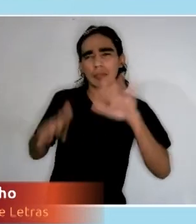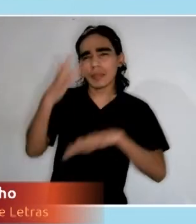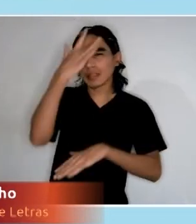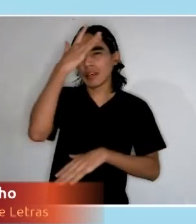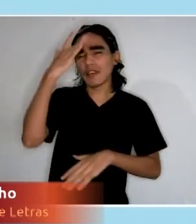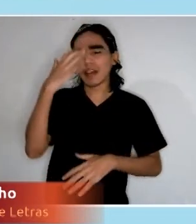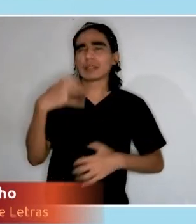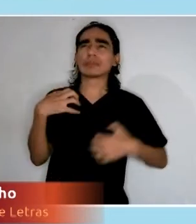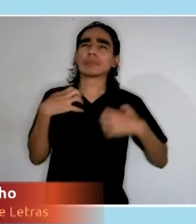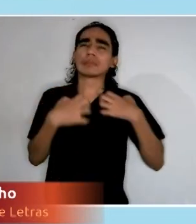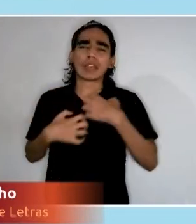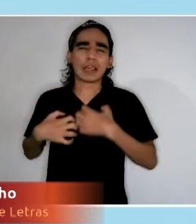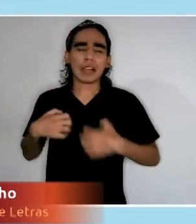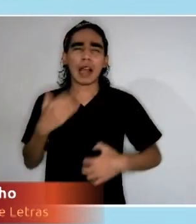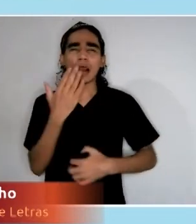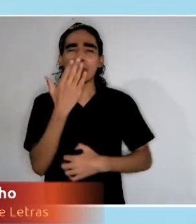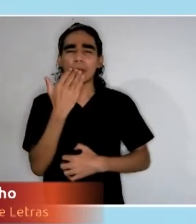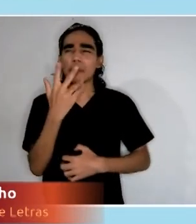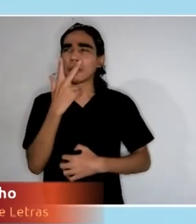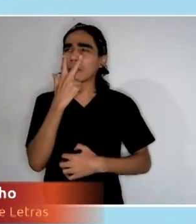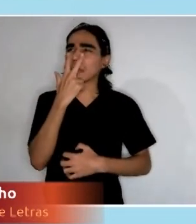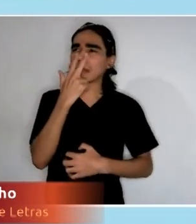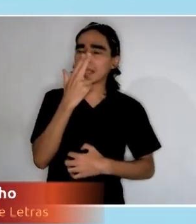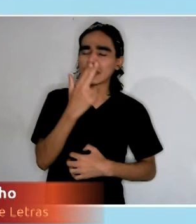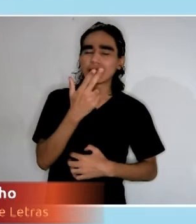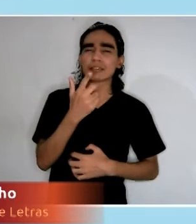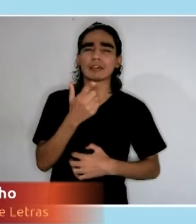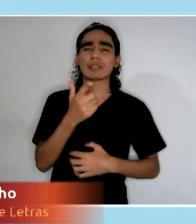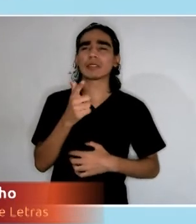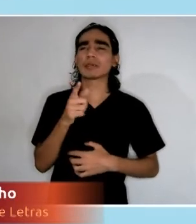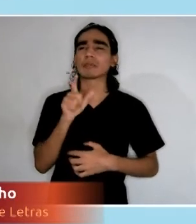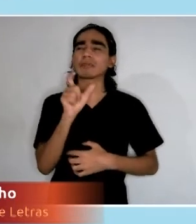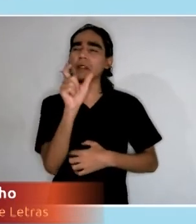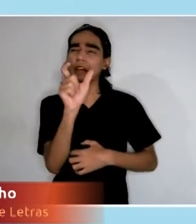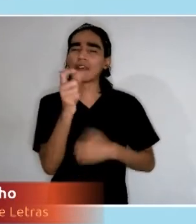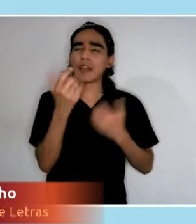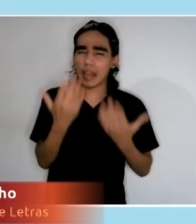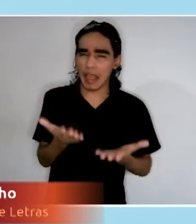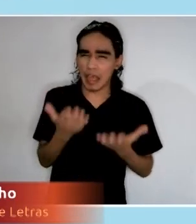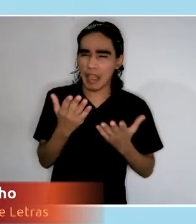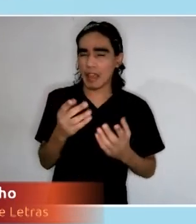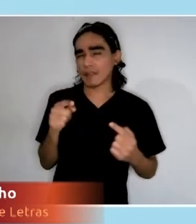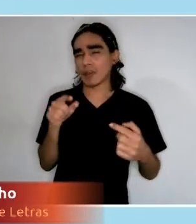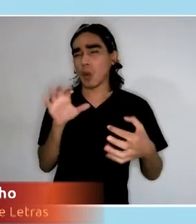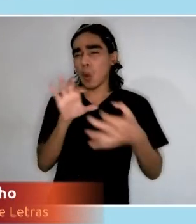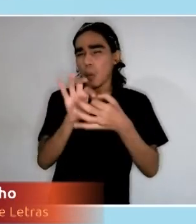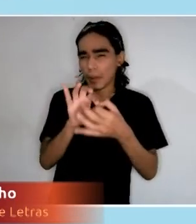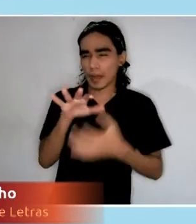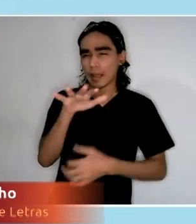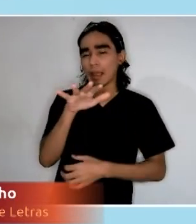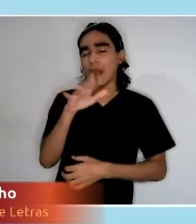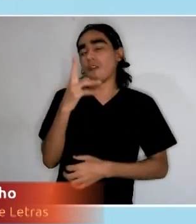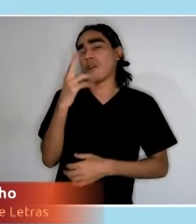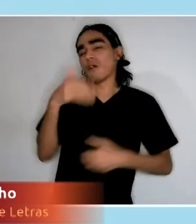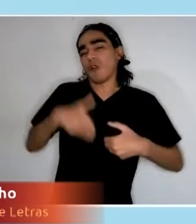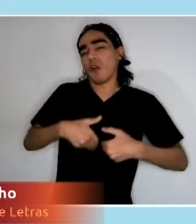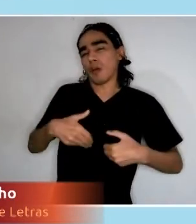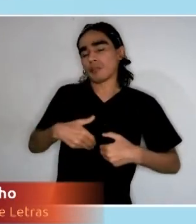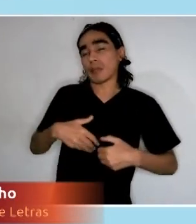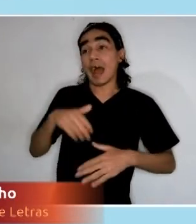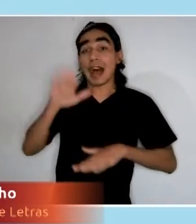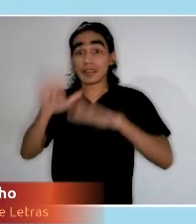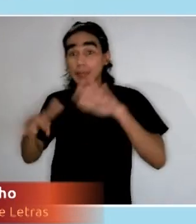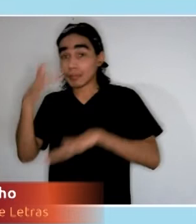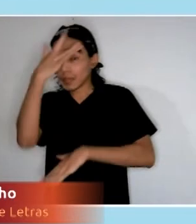eufemismo para a fome, mas existem diferentes níveis, né? Desde a pessoa que não encontra alimentos, até uma pessoa que